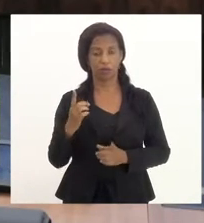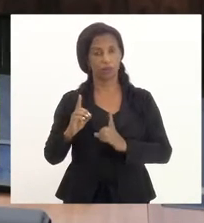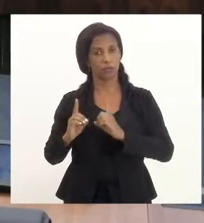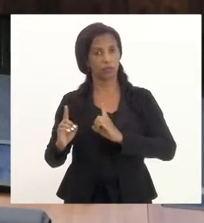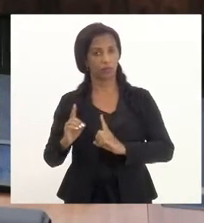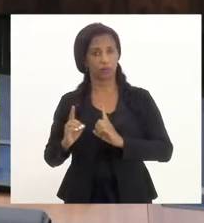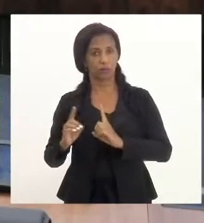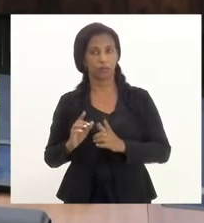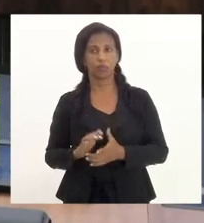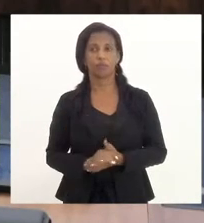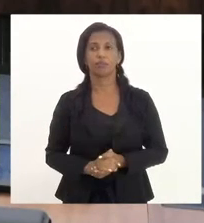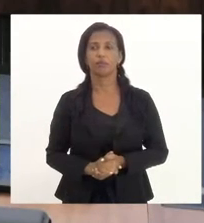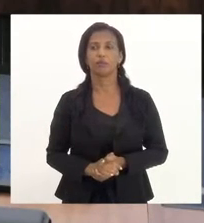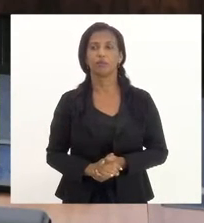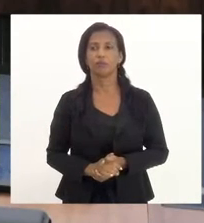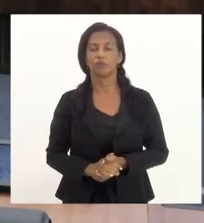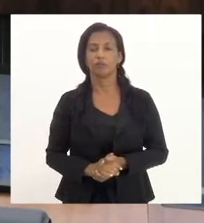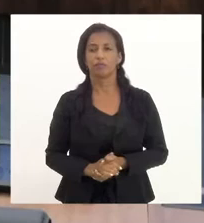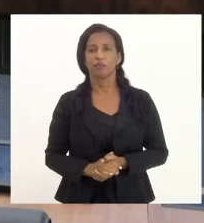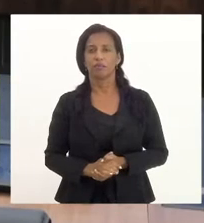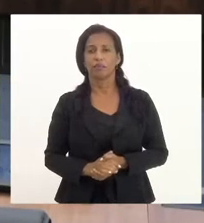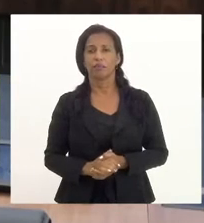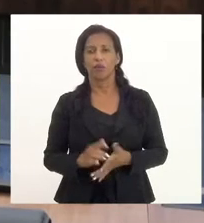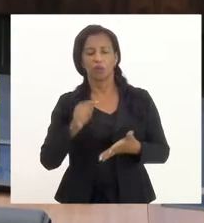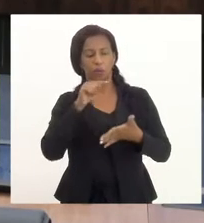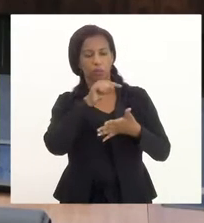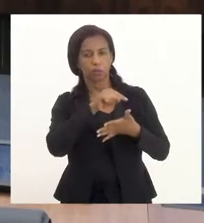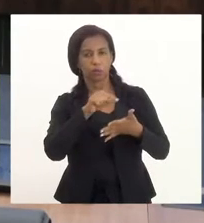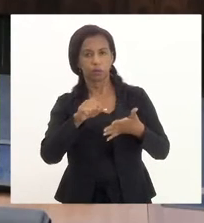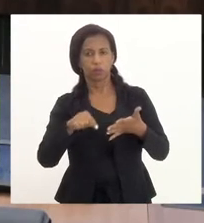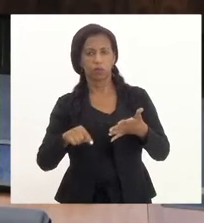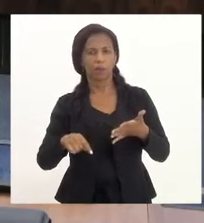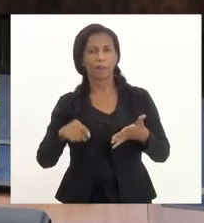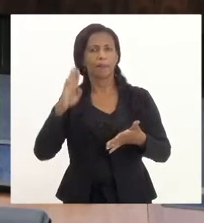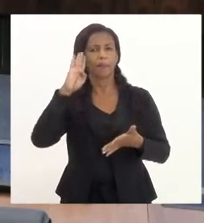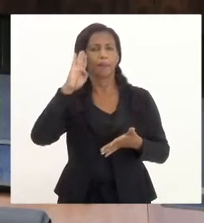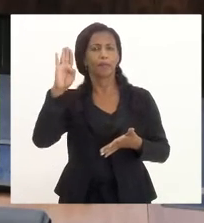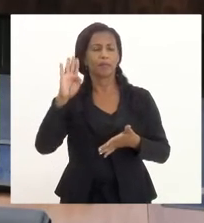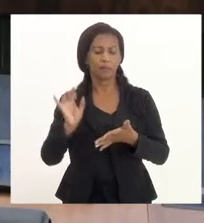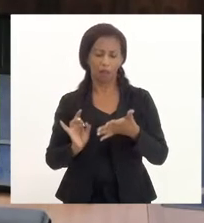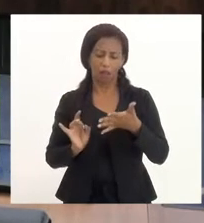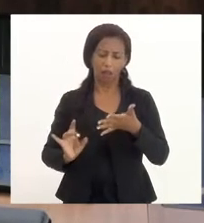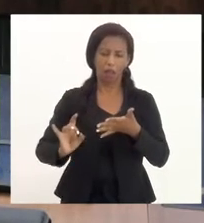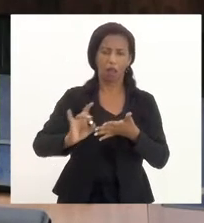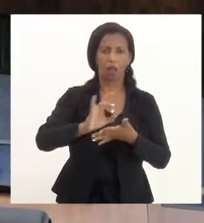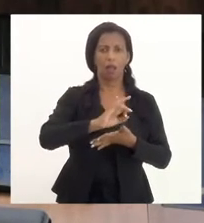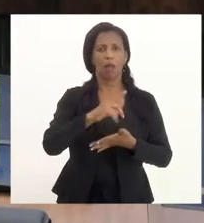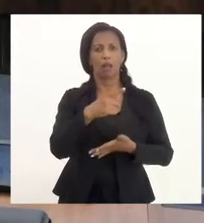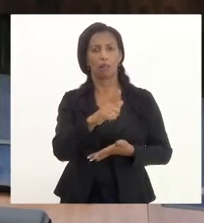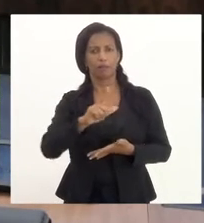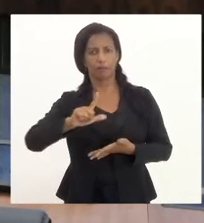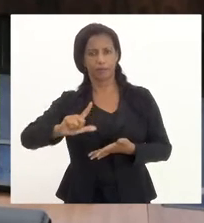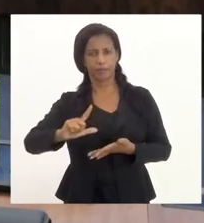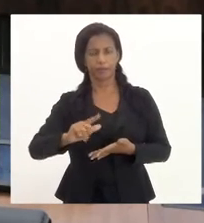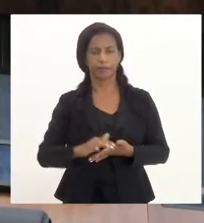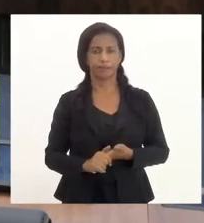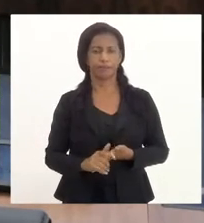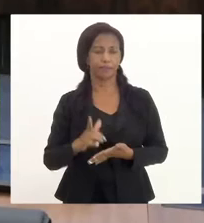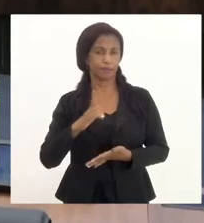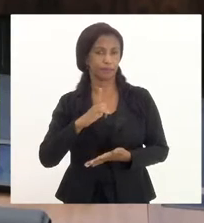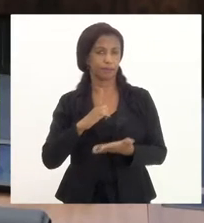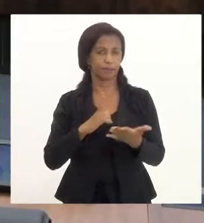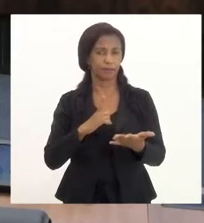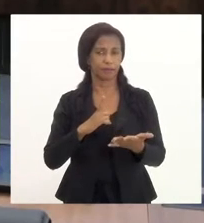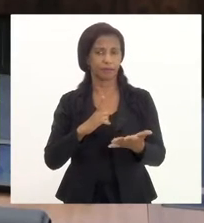discutir os pontos mais essenciais de cada pele né que